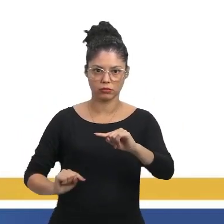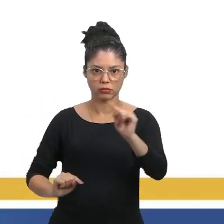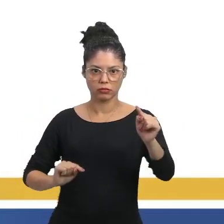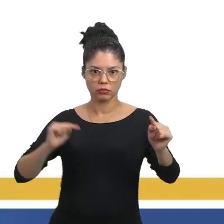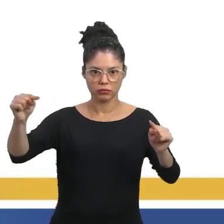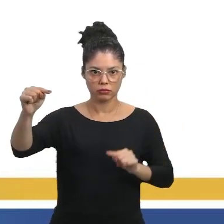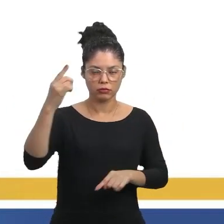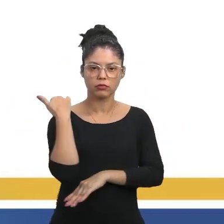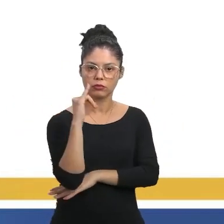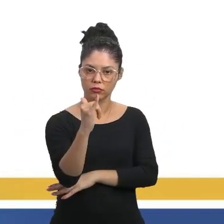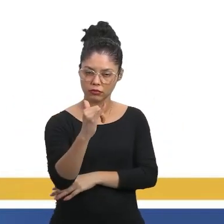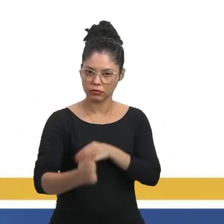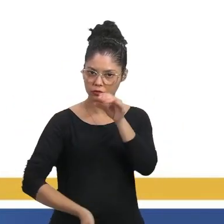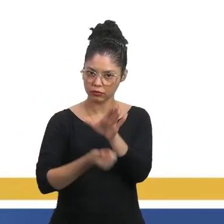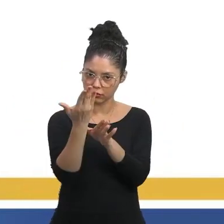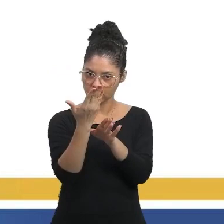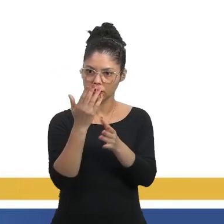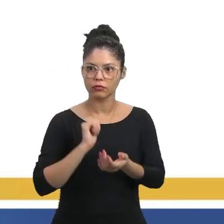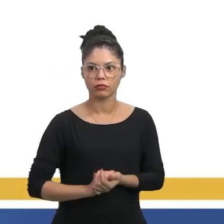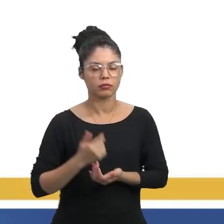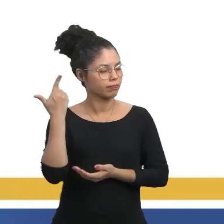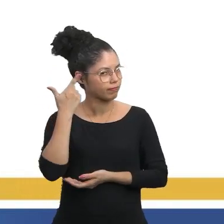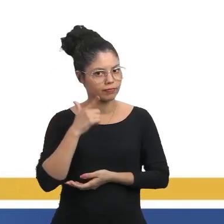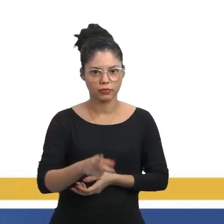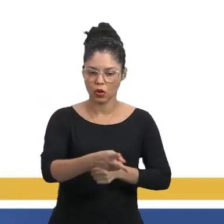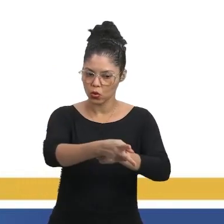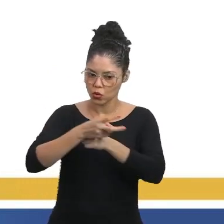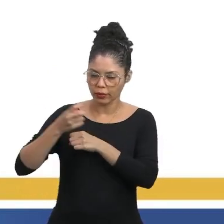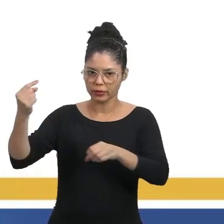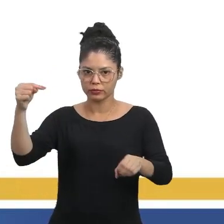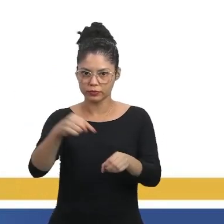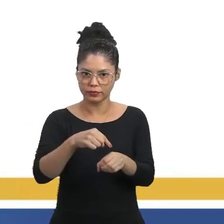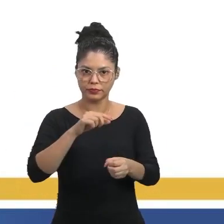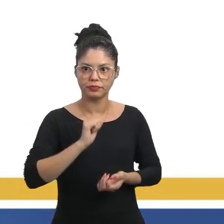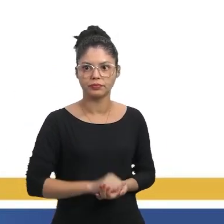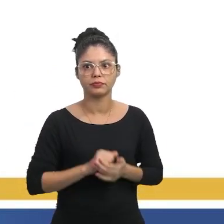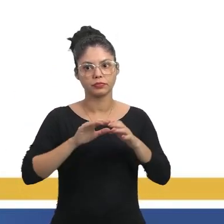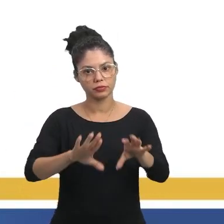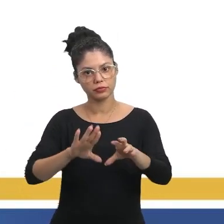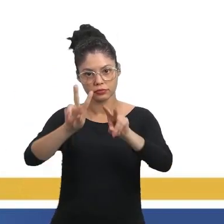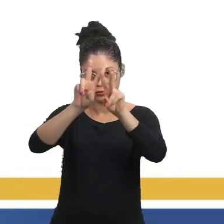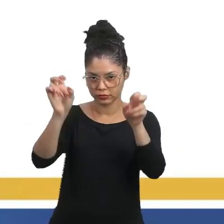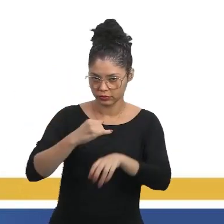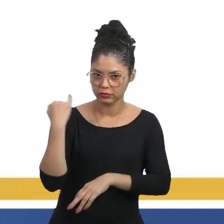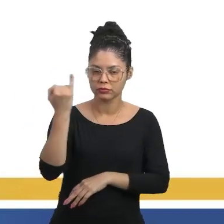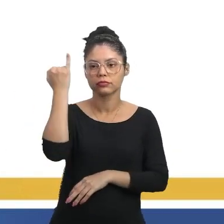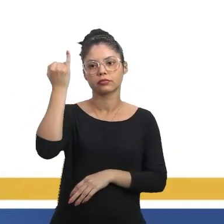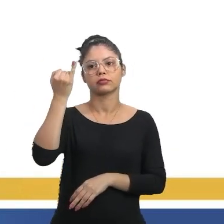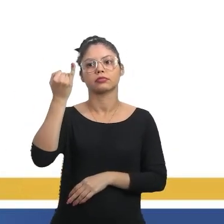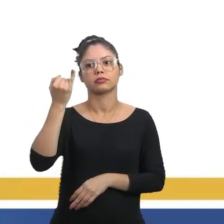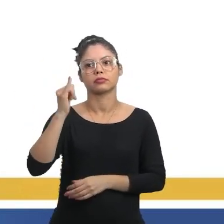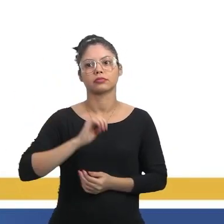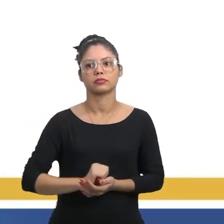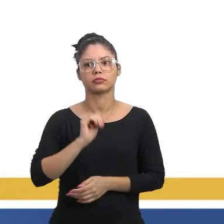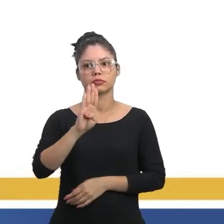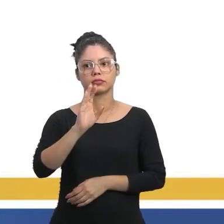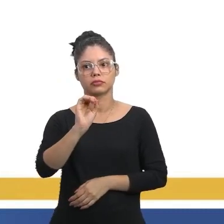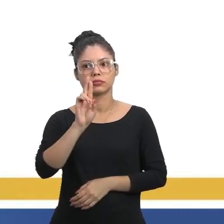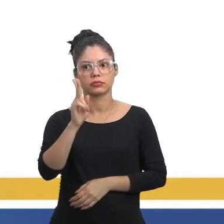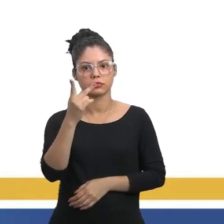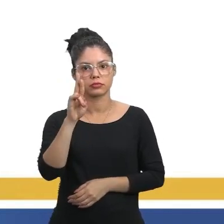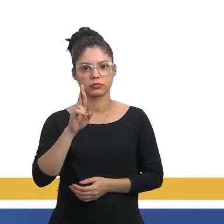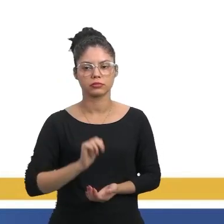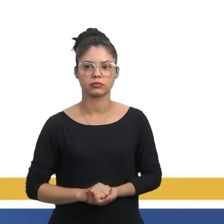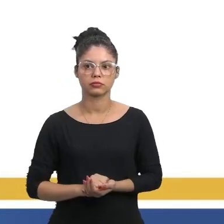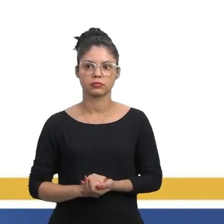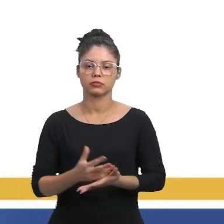adquirindo energia e com isso não iria ser atraído pelo núcleo. Então essa foi a principal sacada de Bohr.